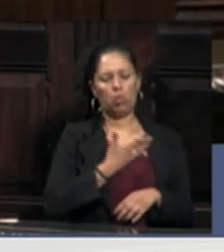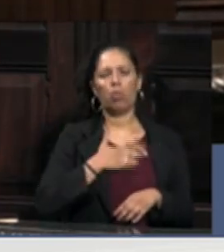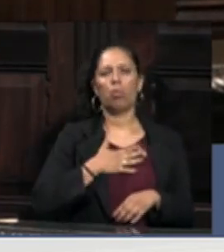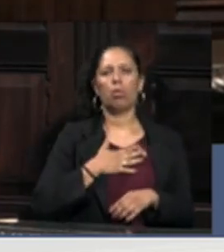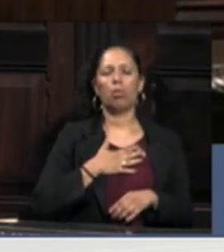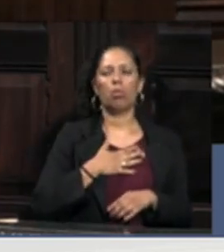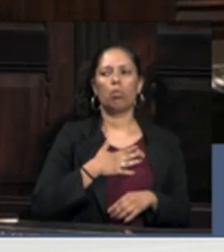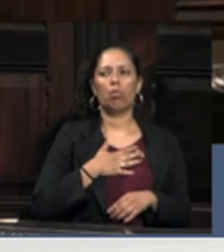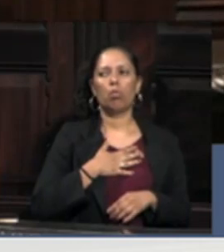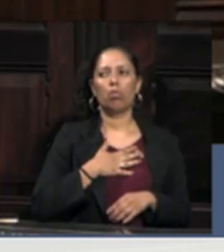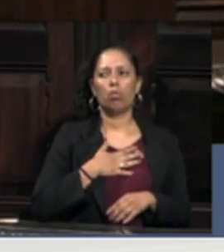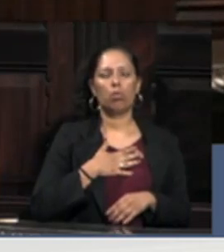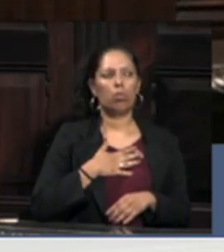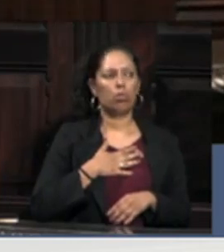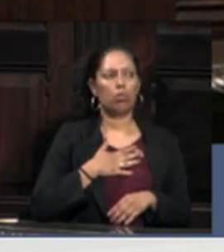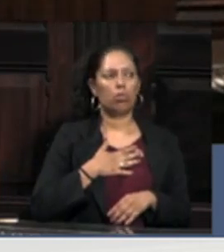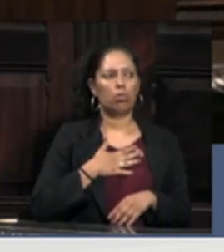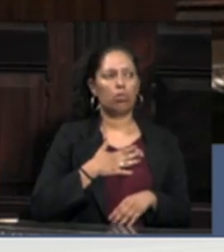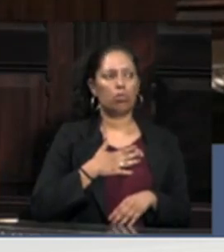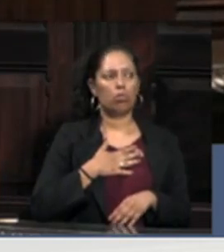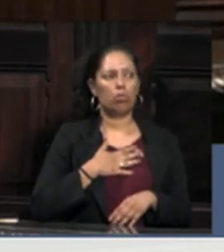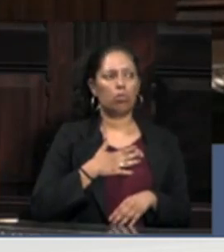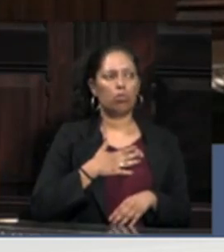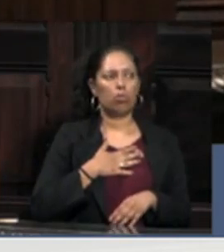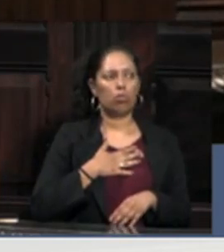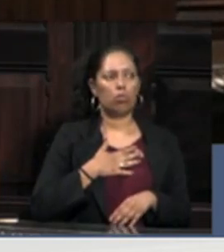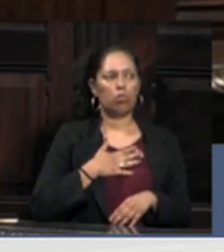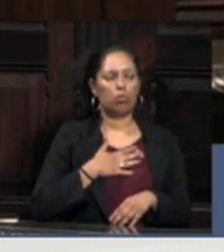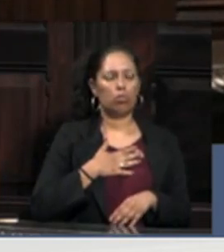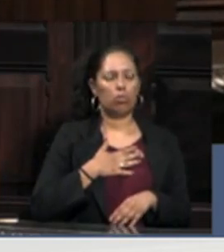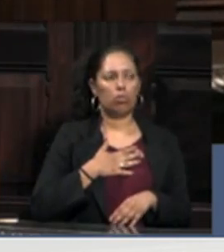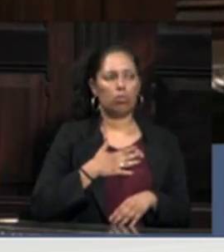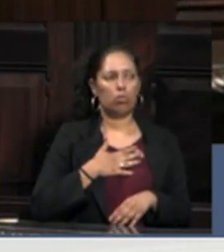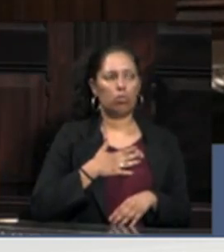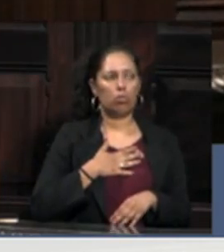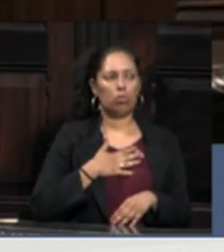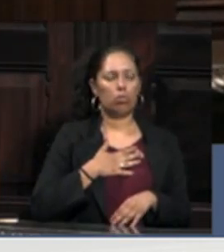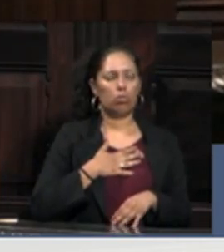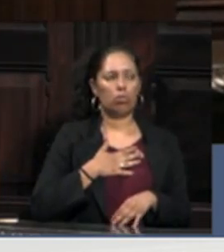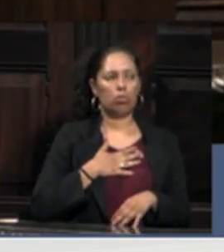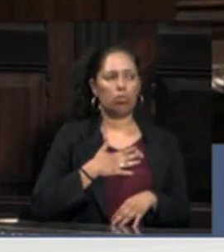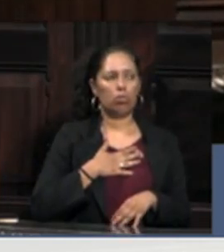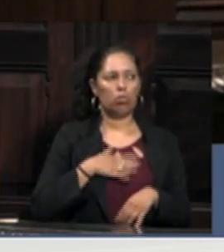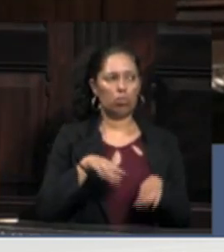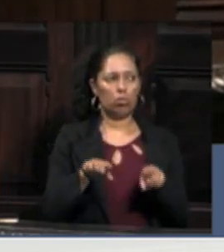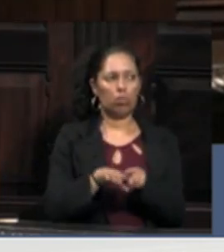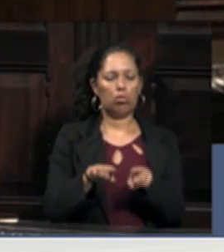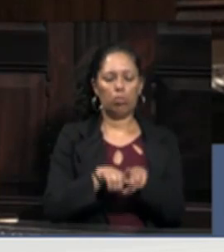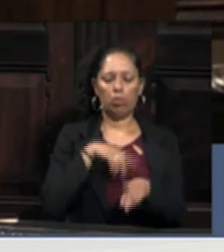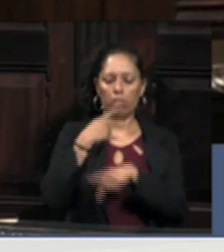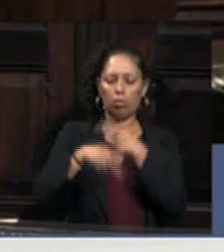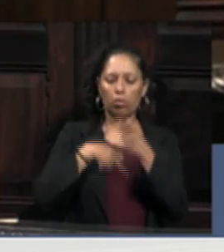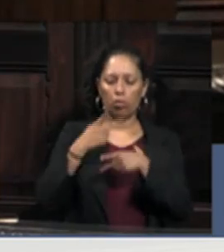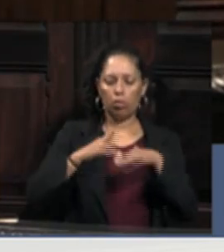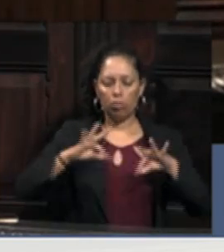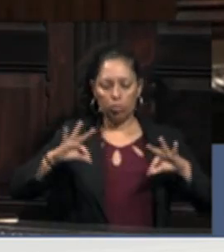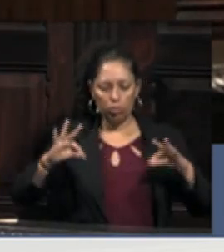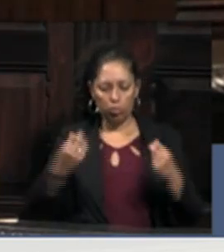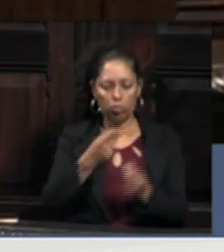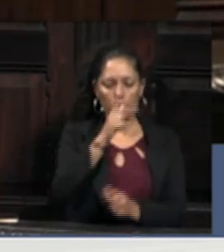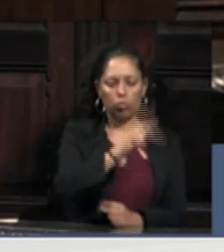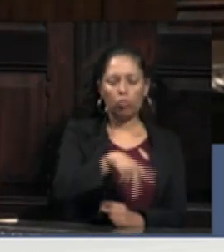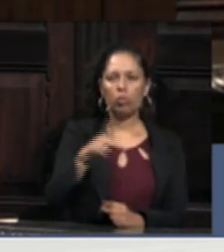que, em última instância, interessa ao conjunto dos corpos docentes da